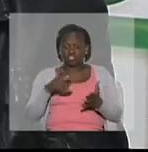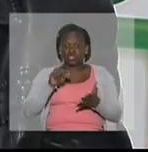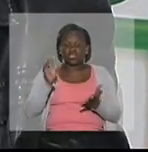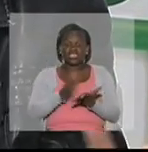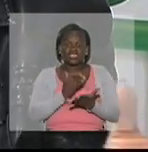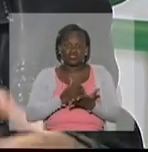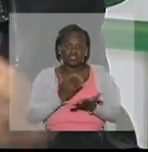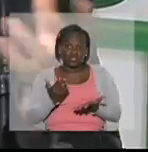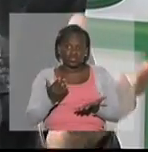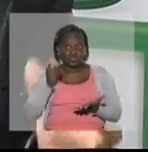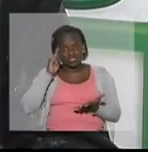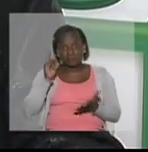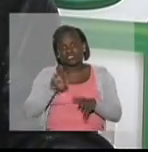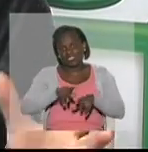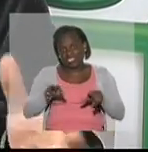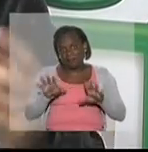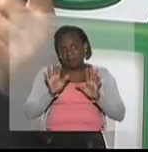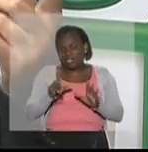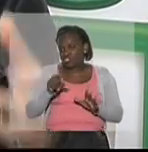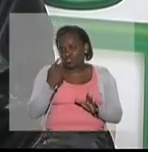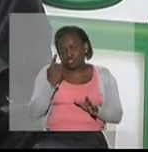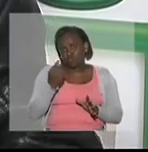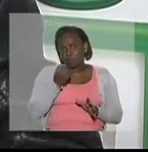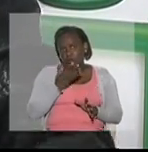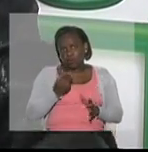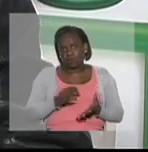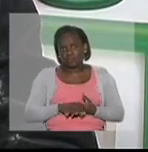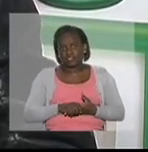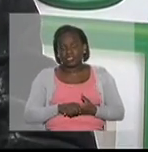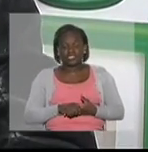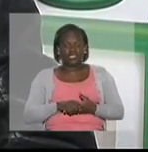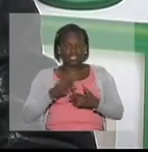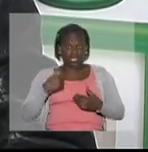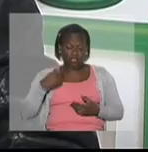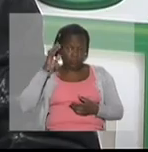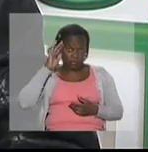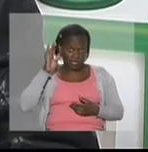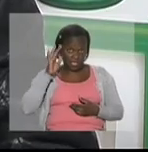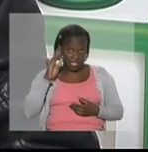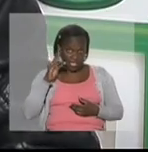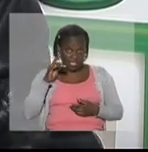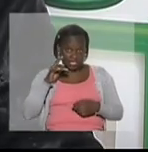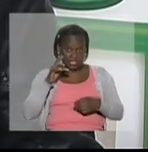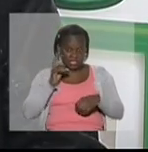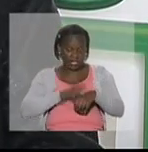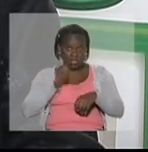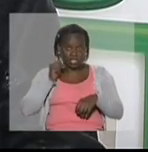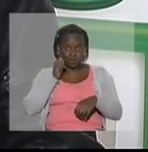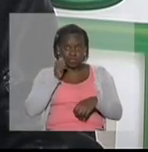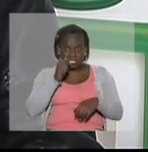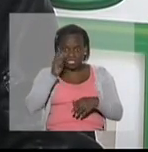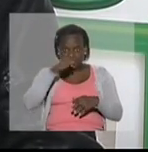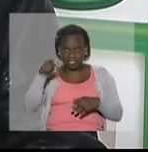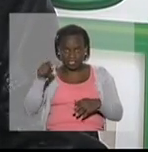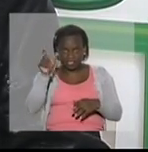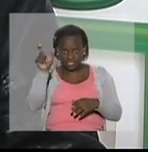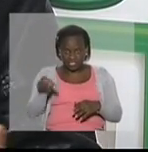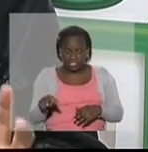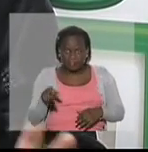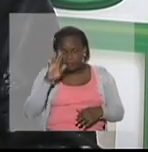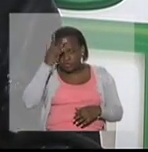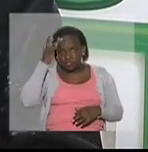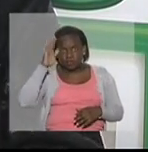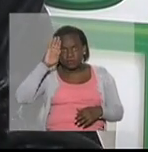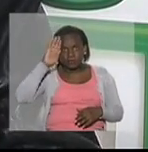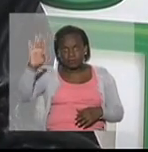um livro, eu não sabia que podiam ser vários, mas acabou que sendo um só também é bom. Eu pensei de cara na autora, mais do que no livro.